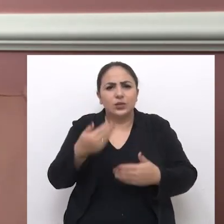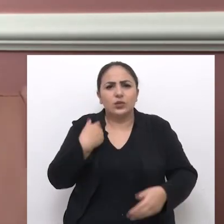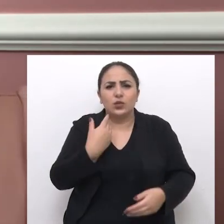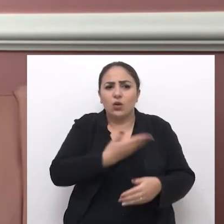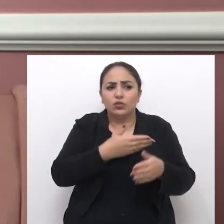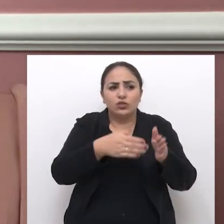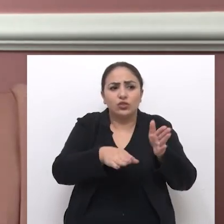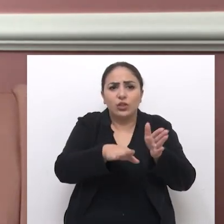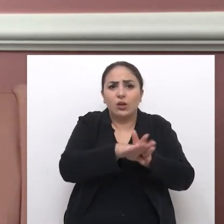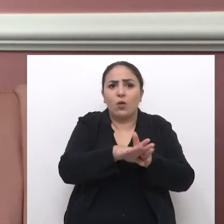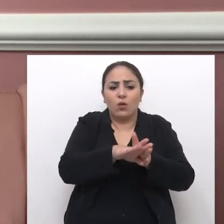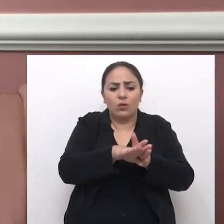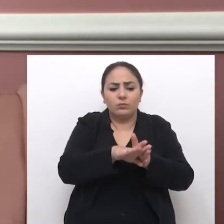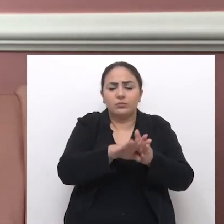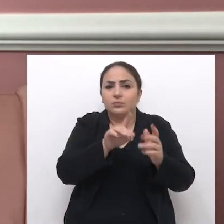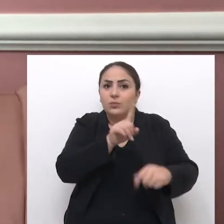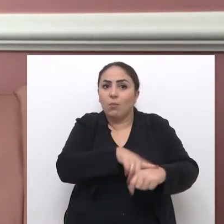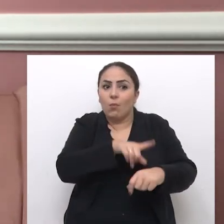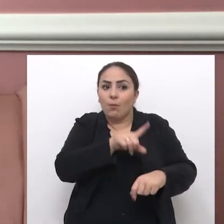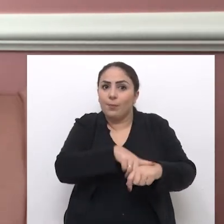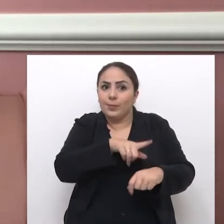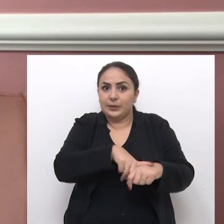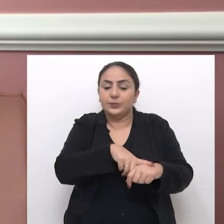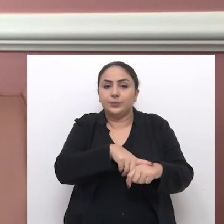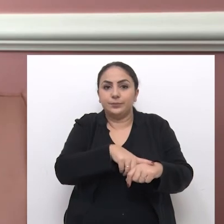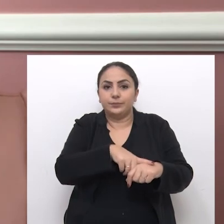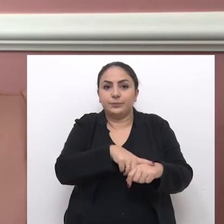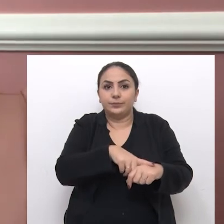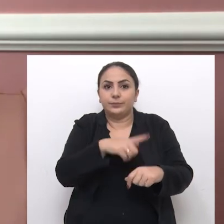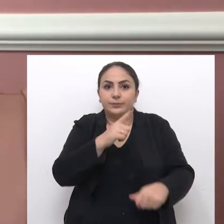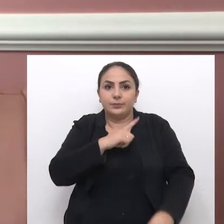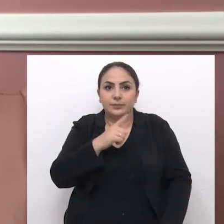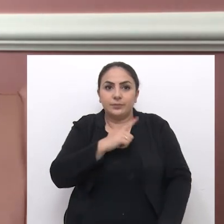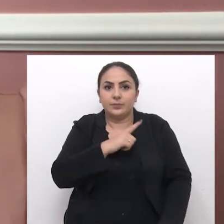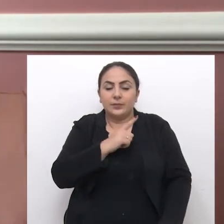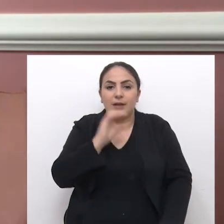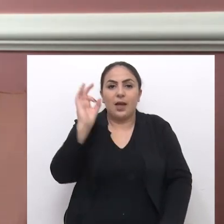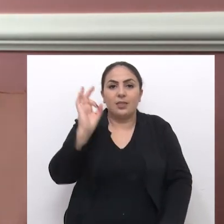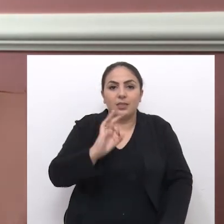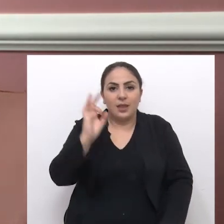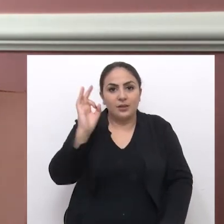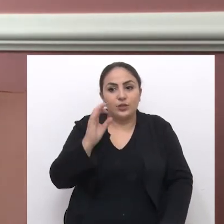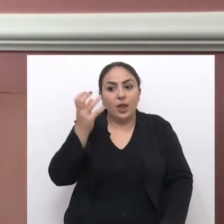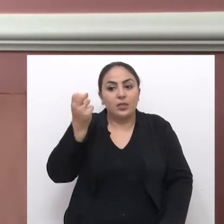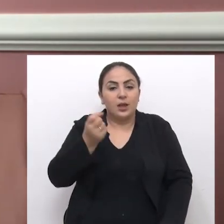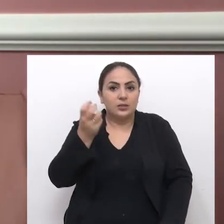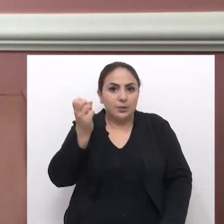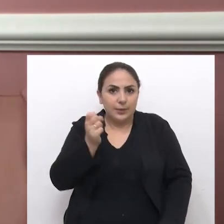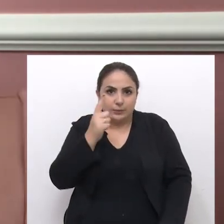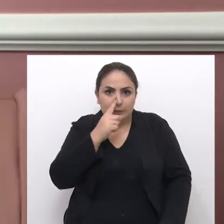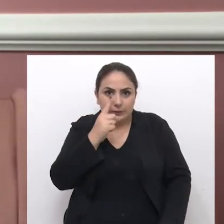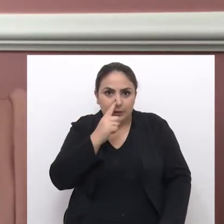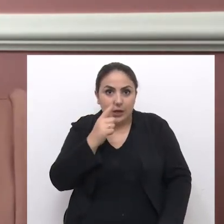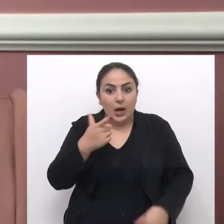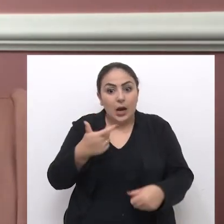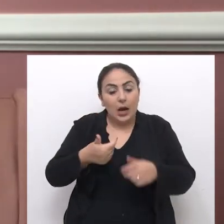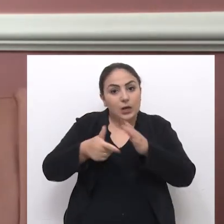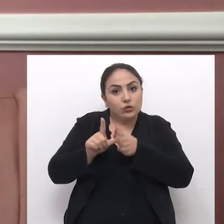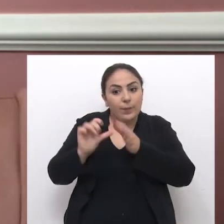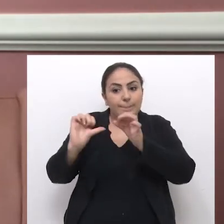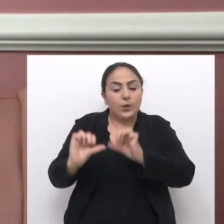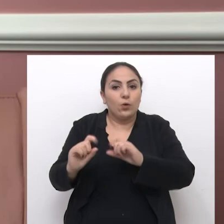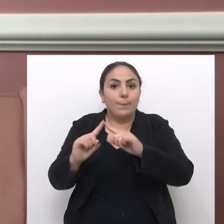né? A gente chegou num momento, né, de ter taxas de aleitamento materno que já foram